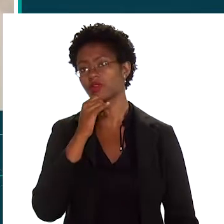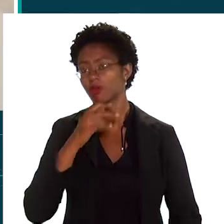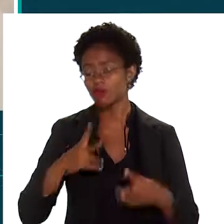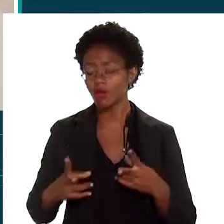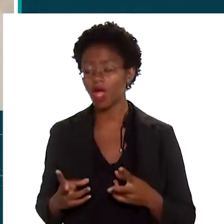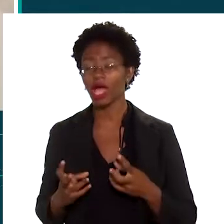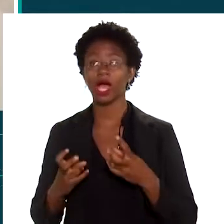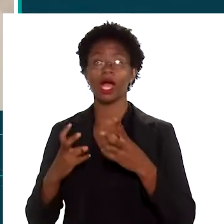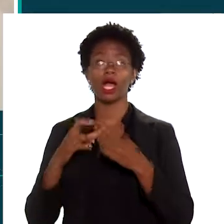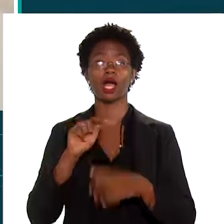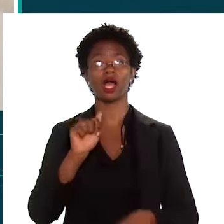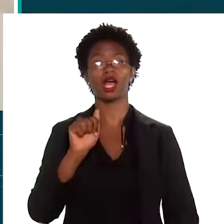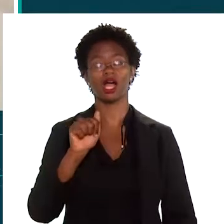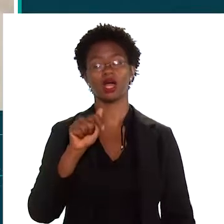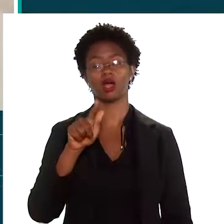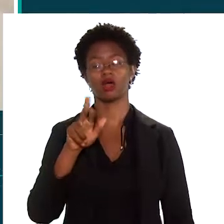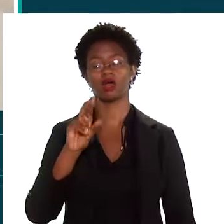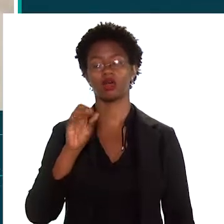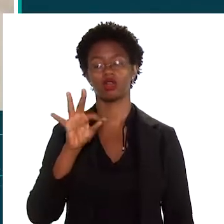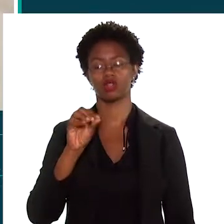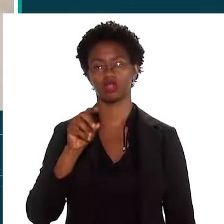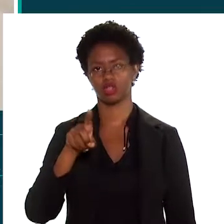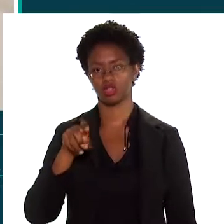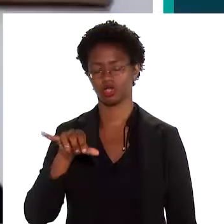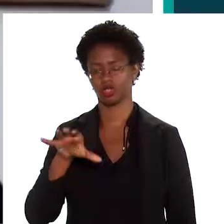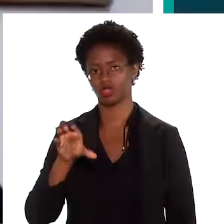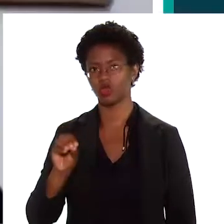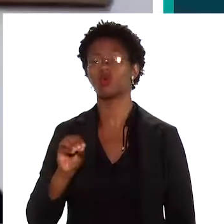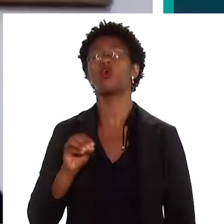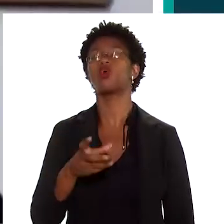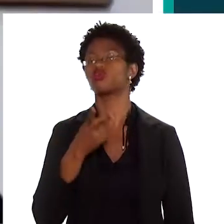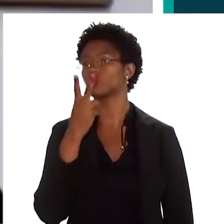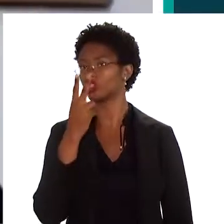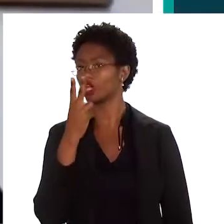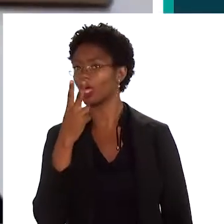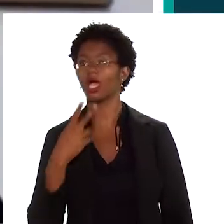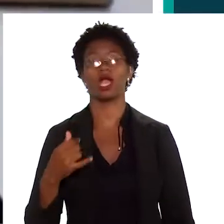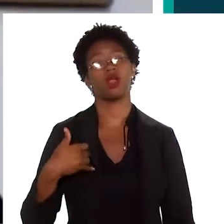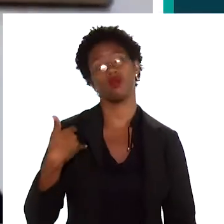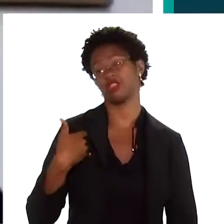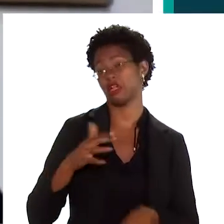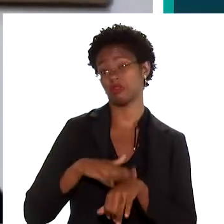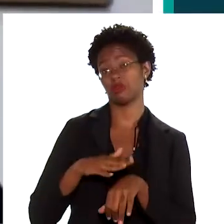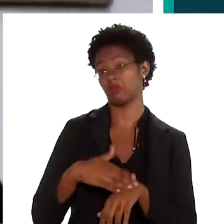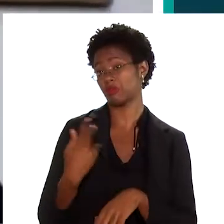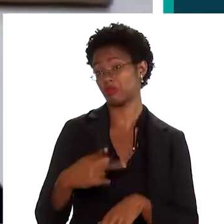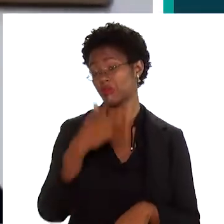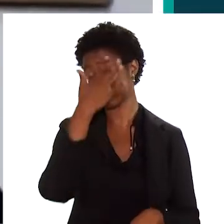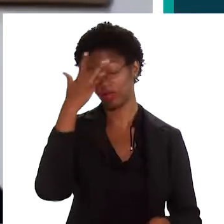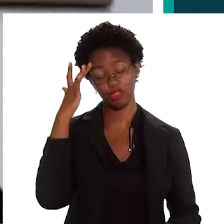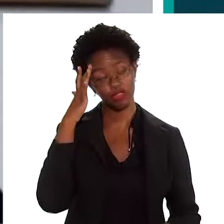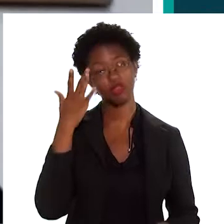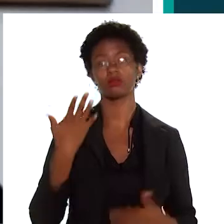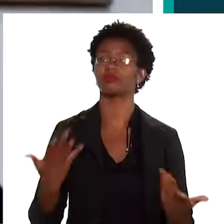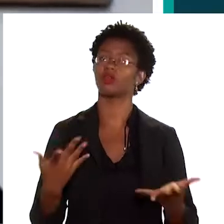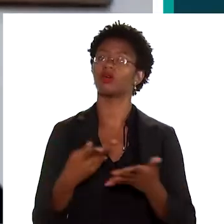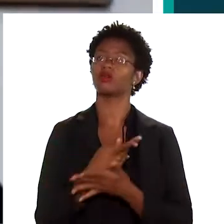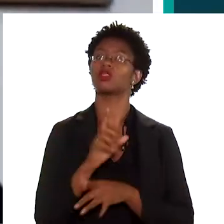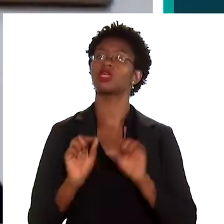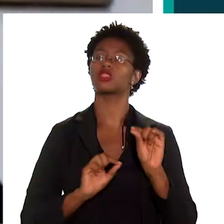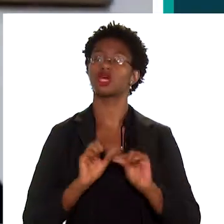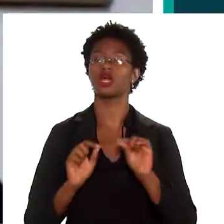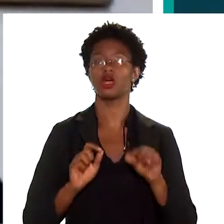agrotóxicos, agropesticidas, álcool, cigarro, a própria idade. Então, o que